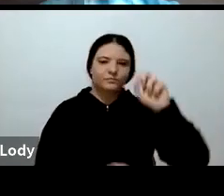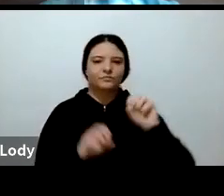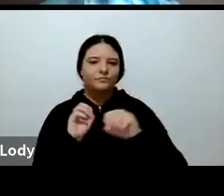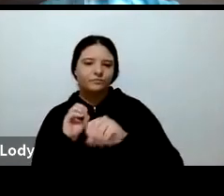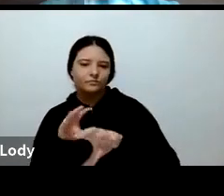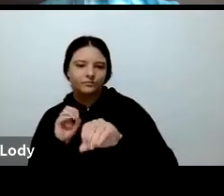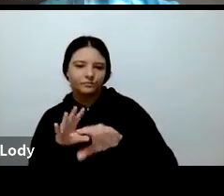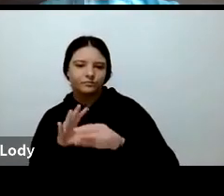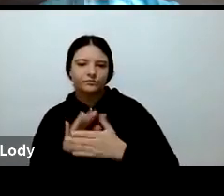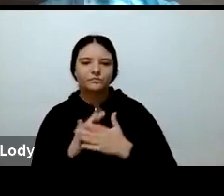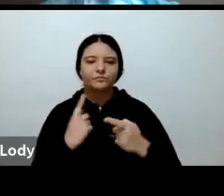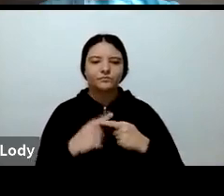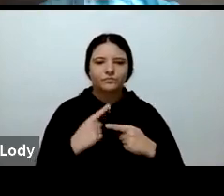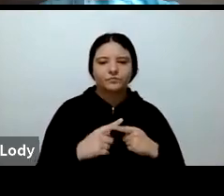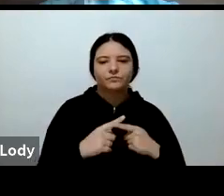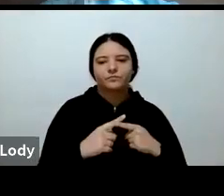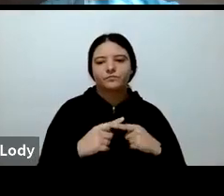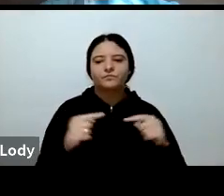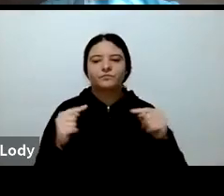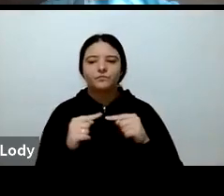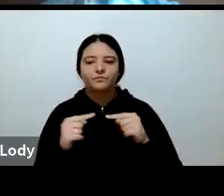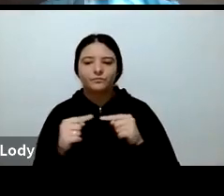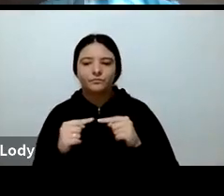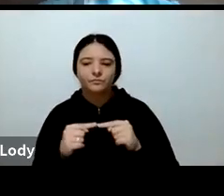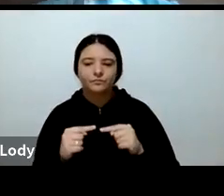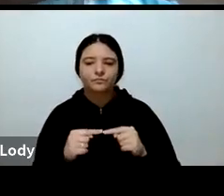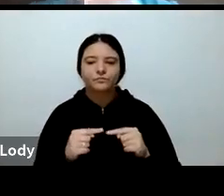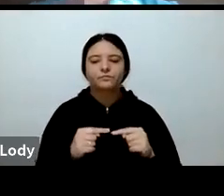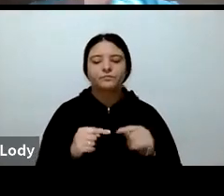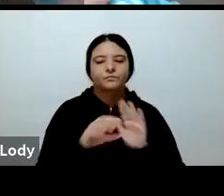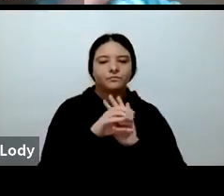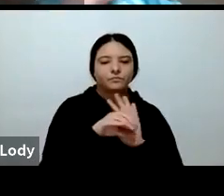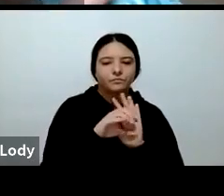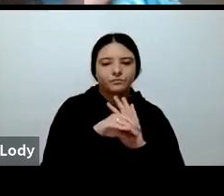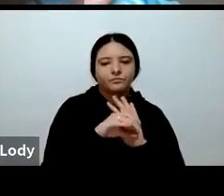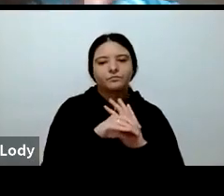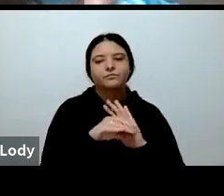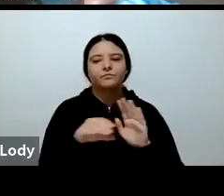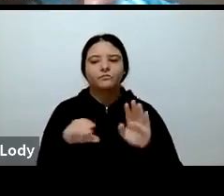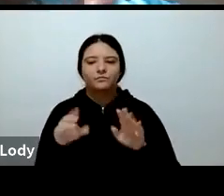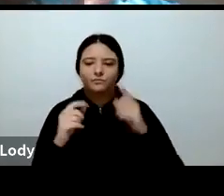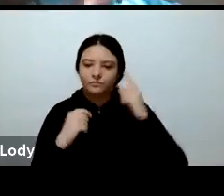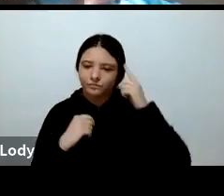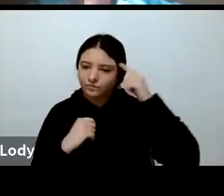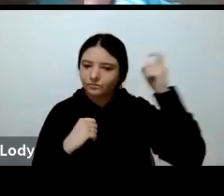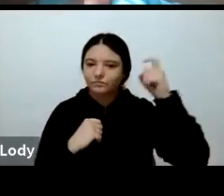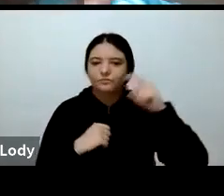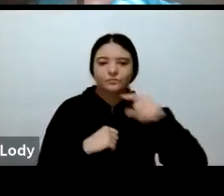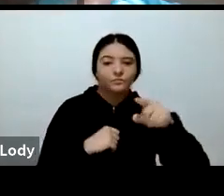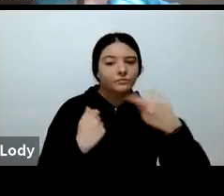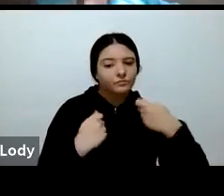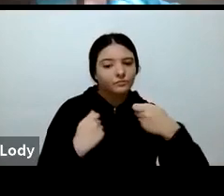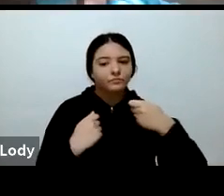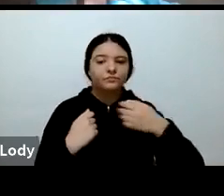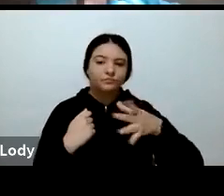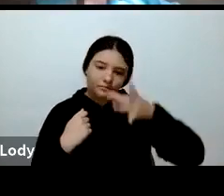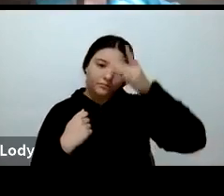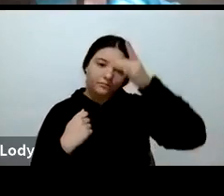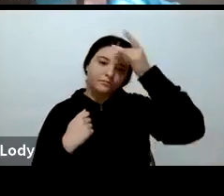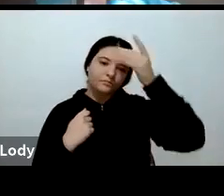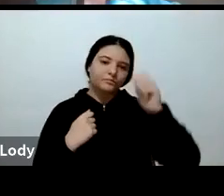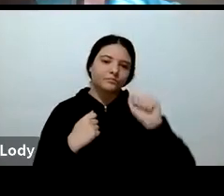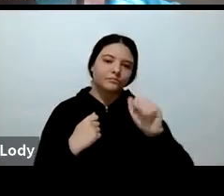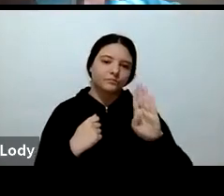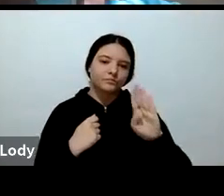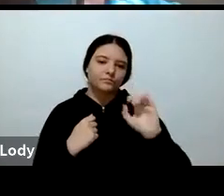envolvem necessariamente, né, as questões conceituais, né, a ideia de que você tem que abstrair, né? Porque aí, o que eu